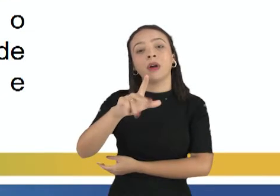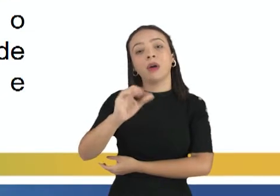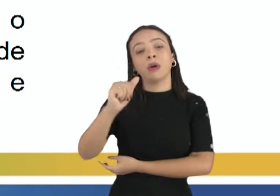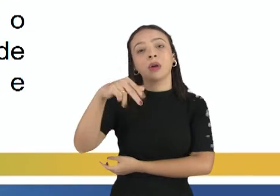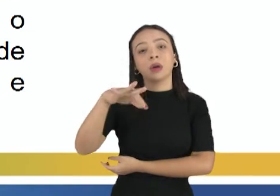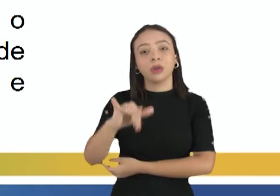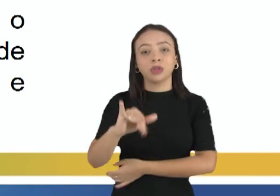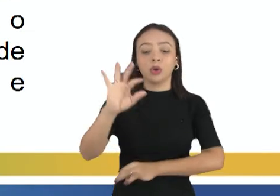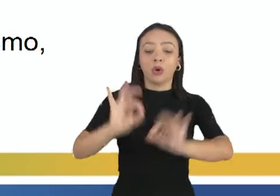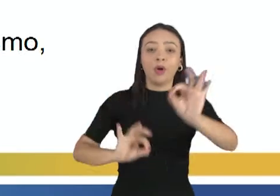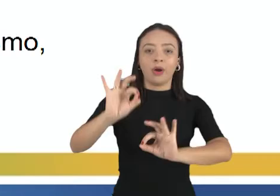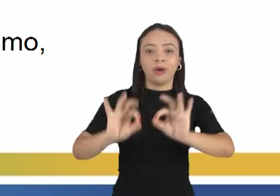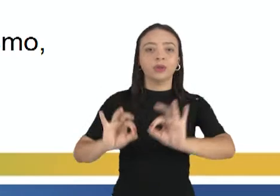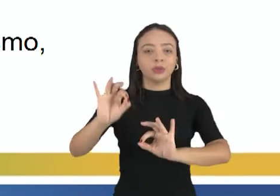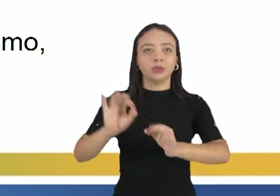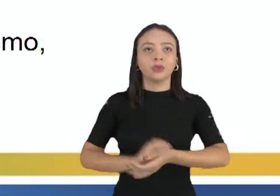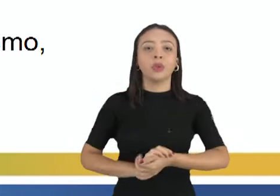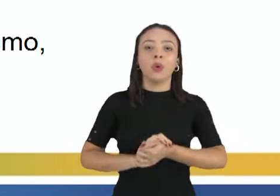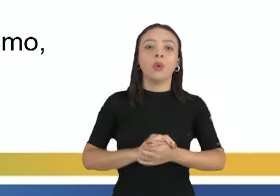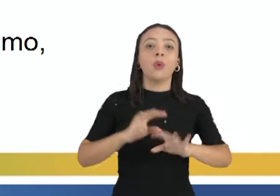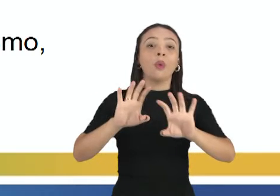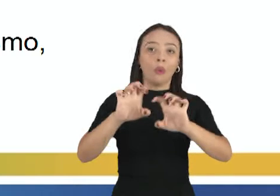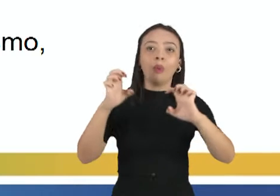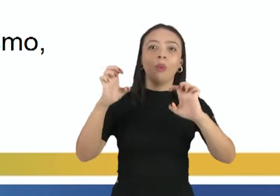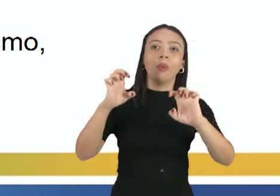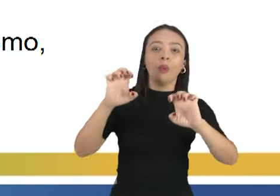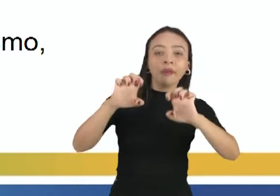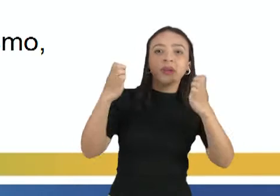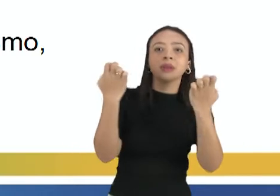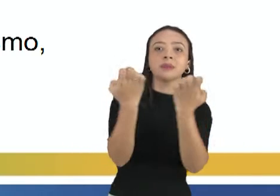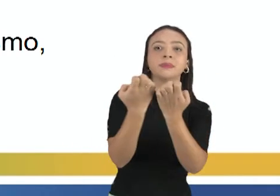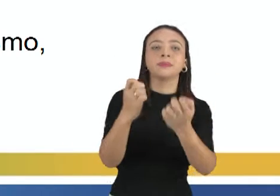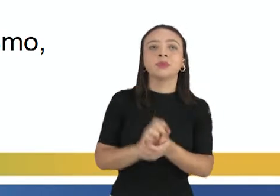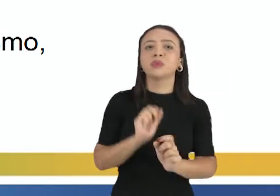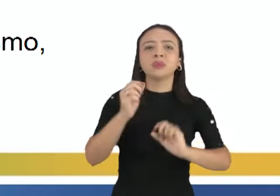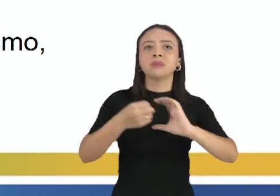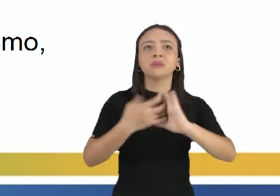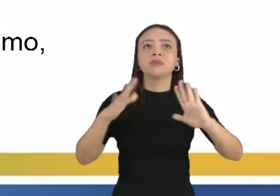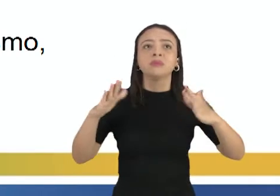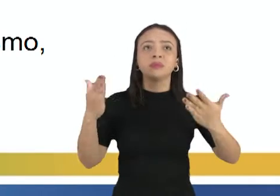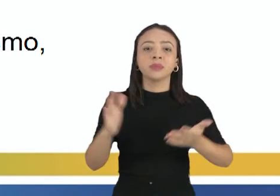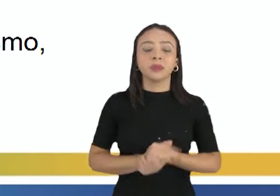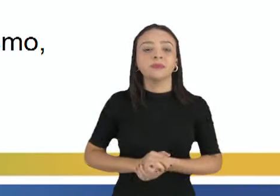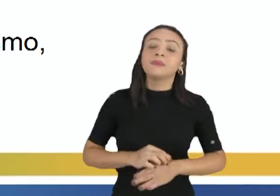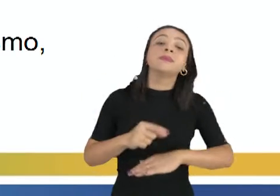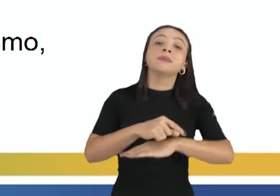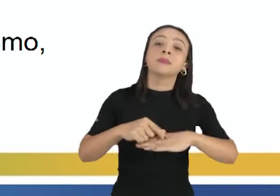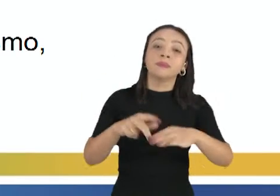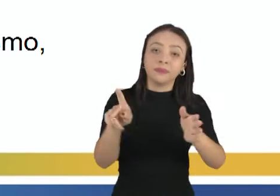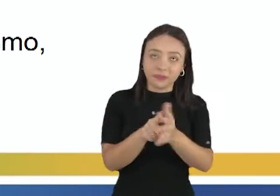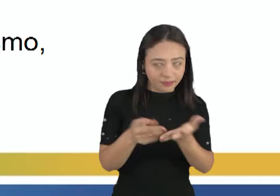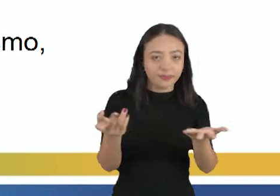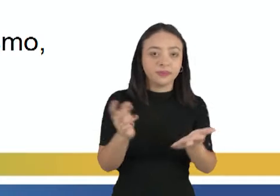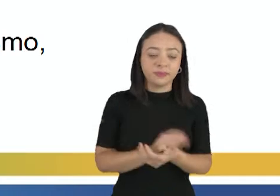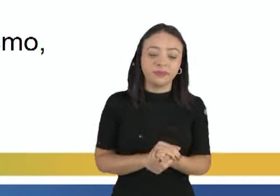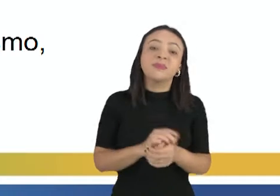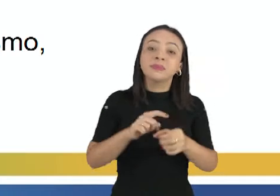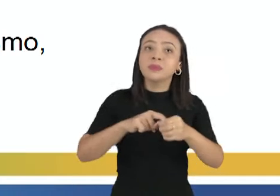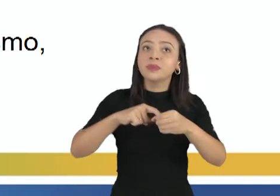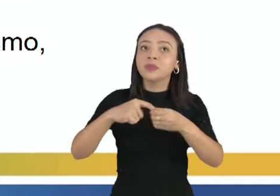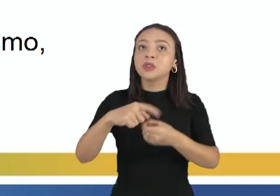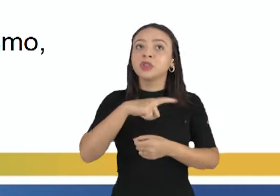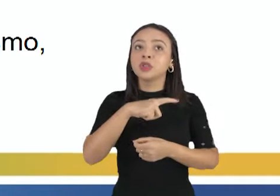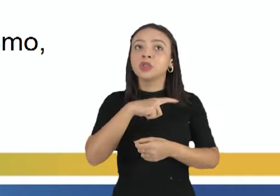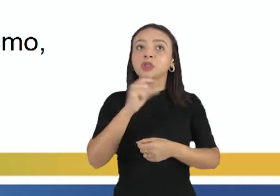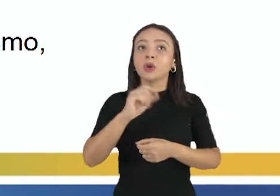e organizou o evento. As características dessa semana. Os artistas envolvidos na Semana da Arte Moderna tinham